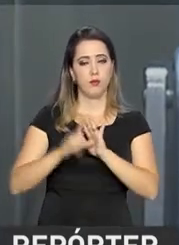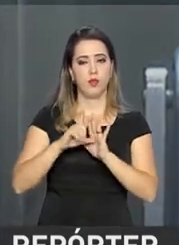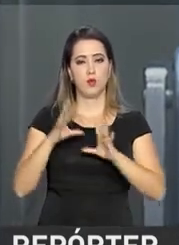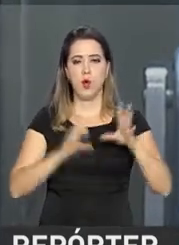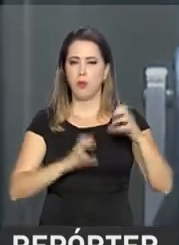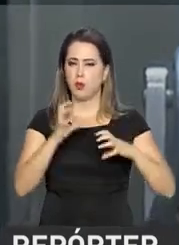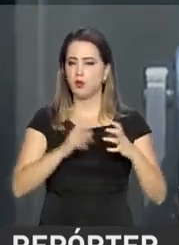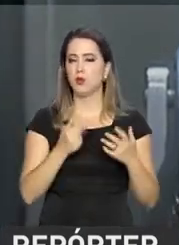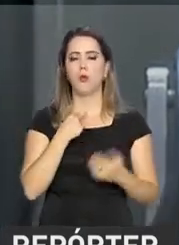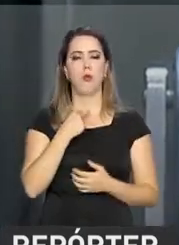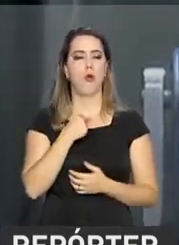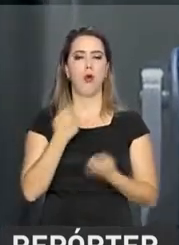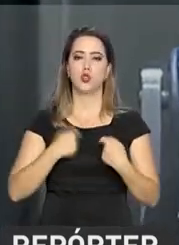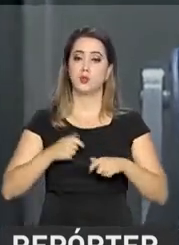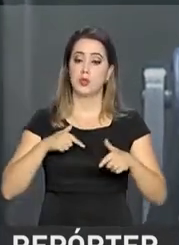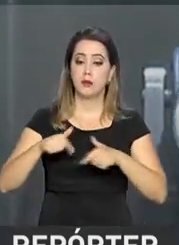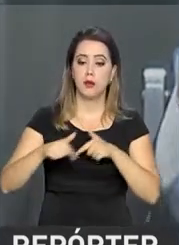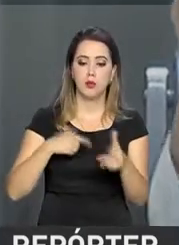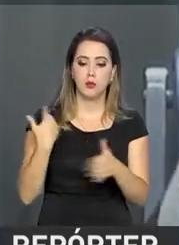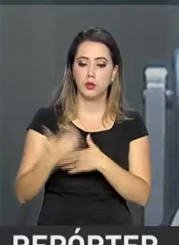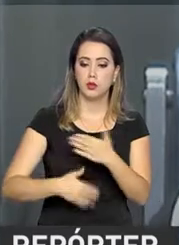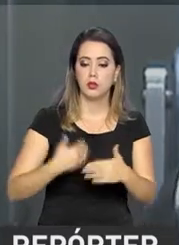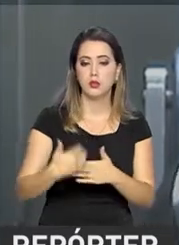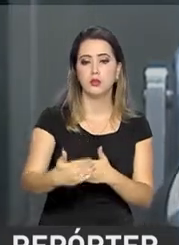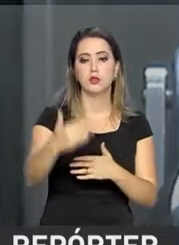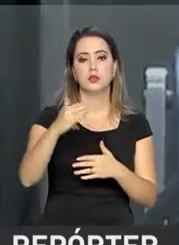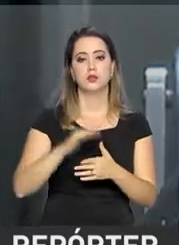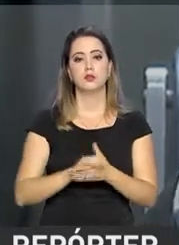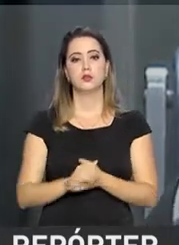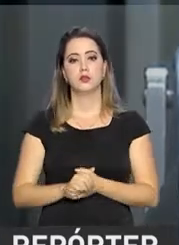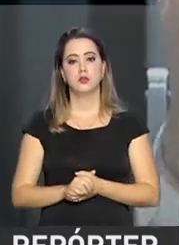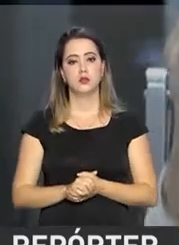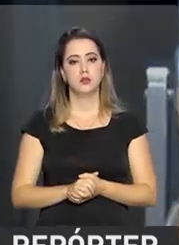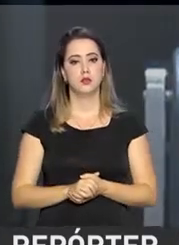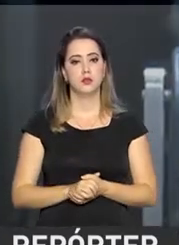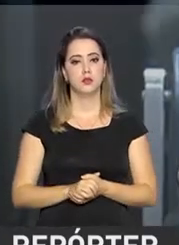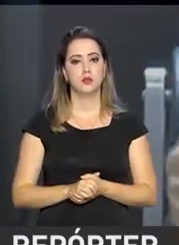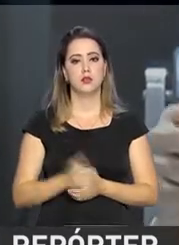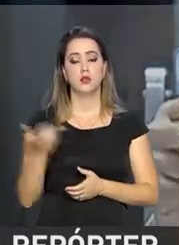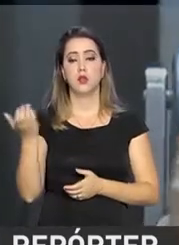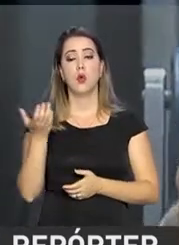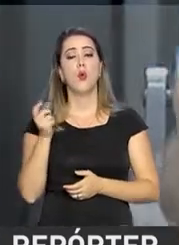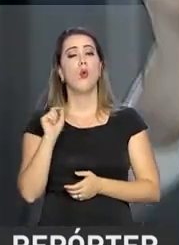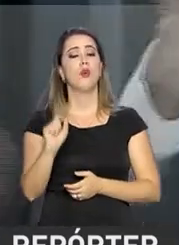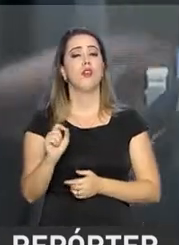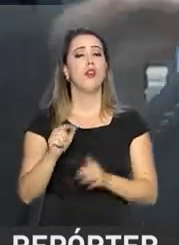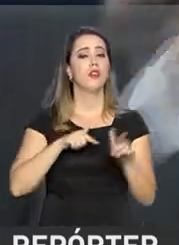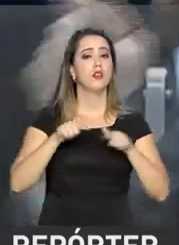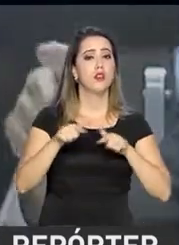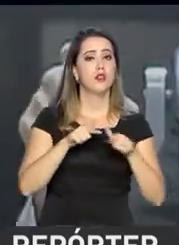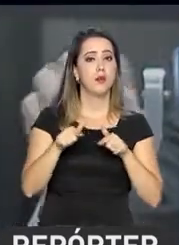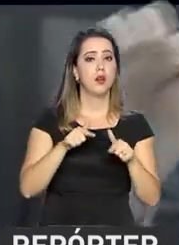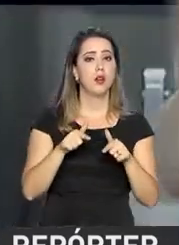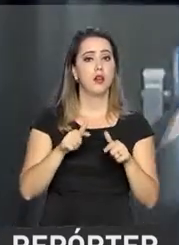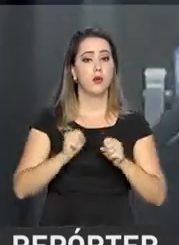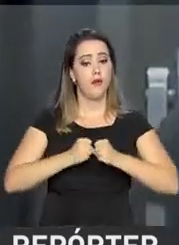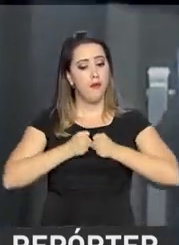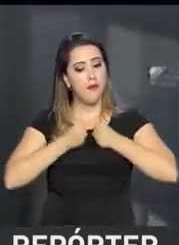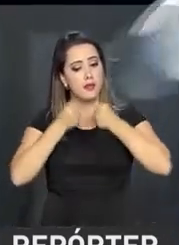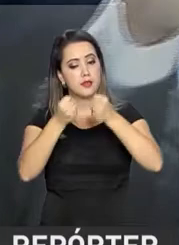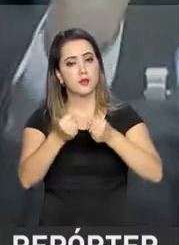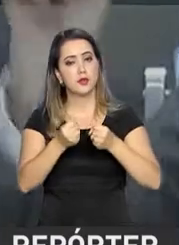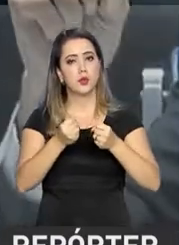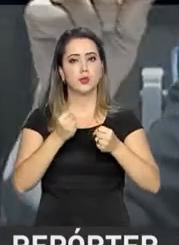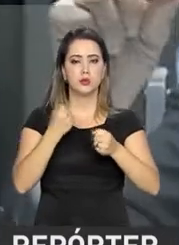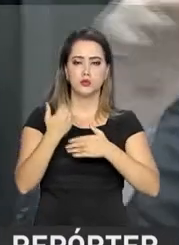trabalho. Definição elementar de física. O que é trabalho? Trabalho é força vezes deslocamento. Se um desses